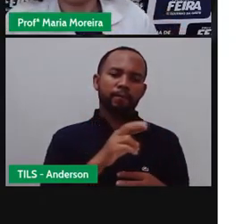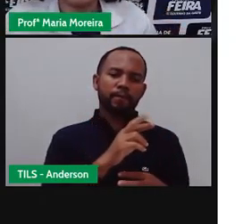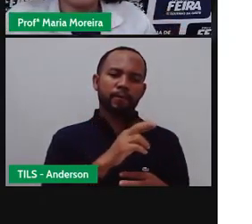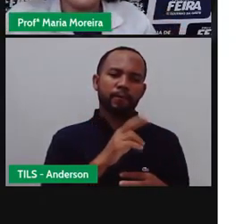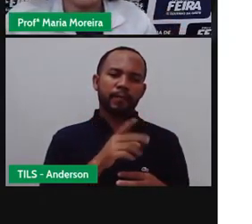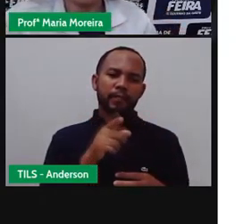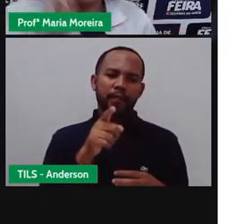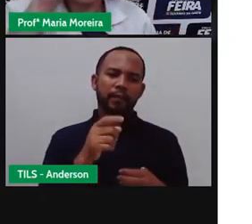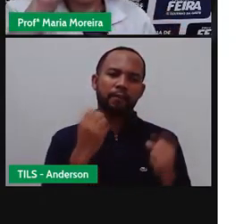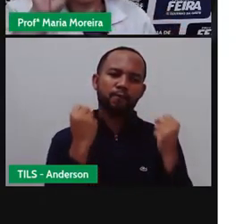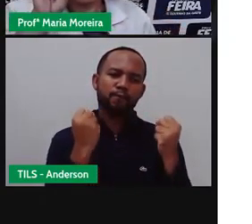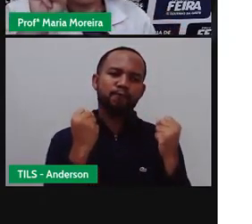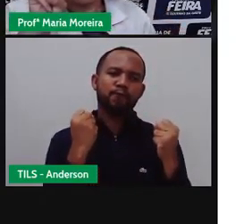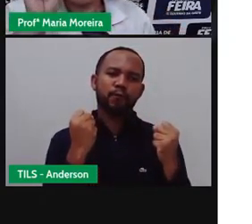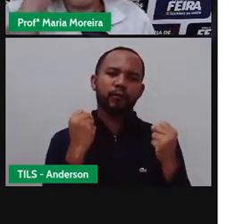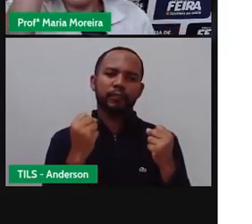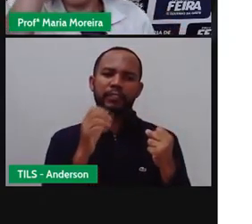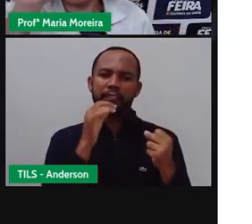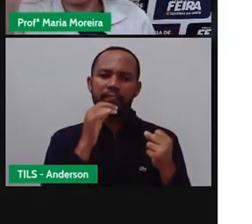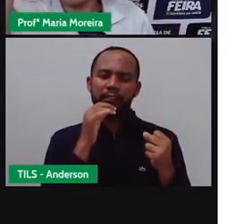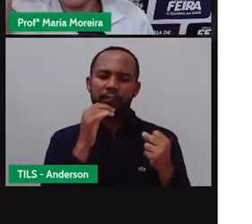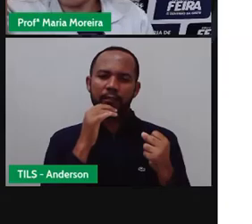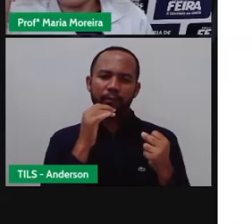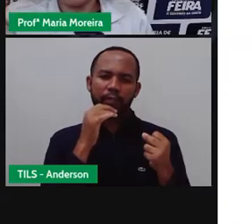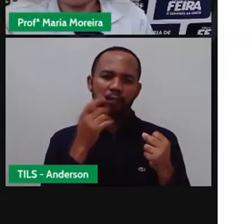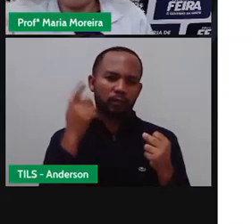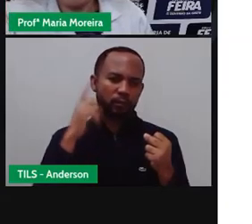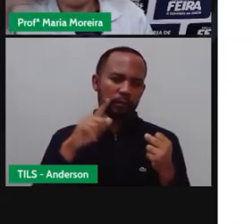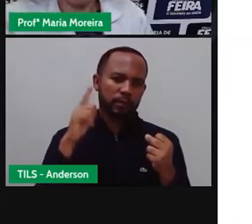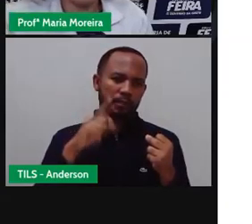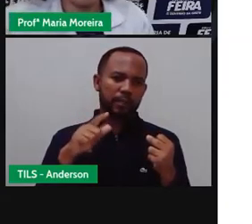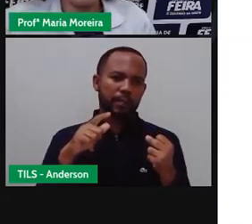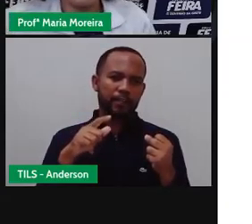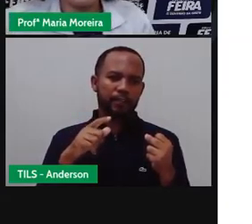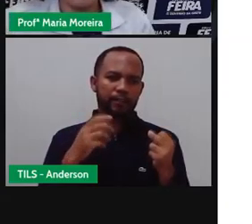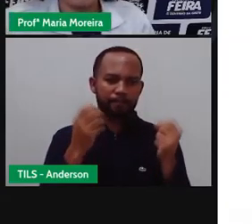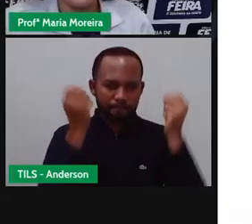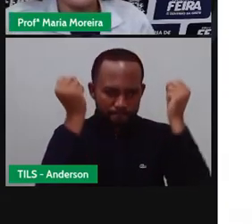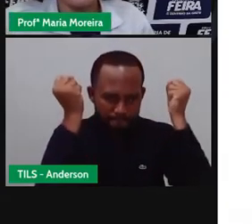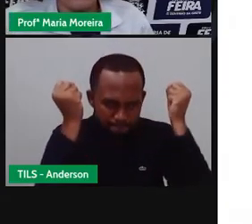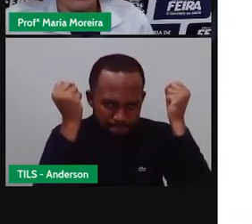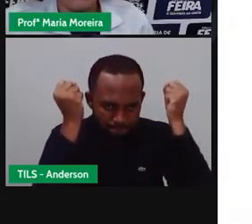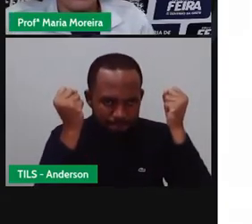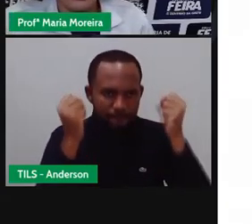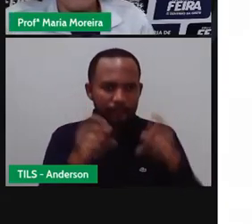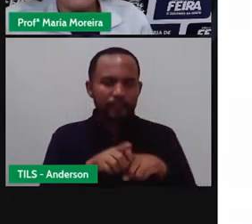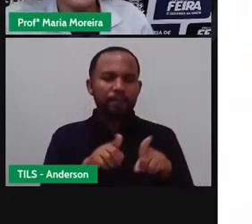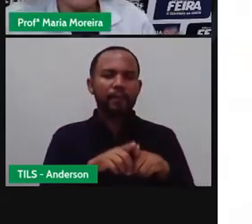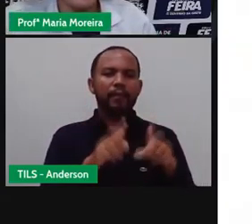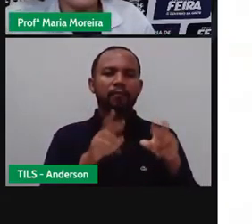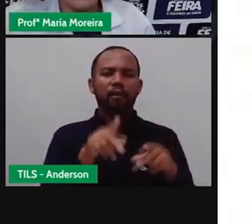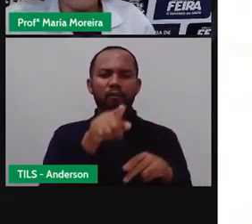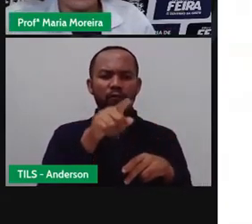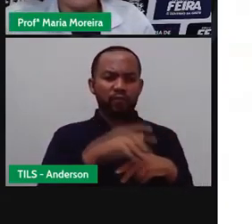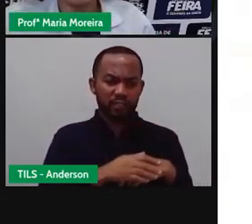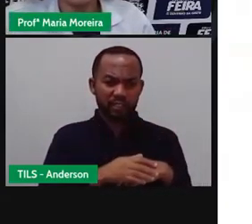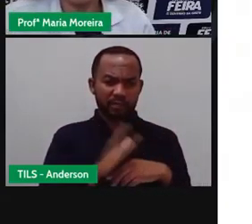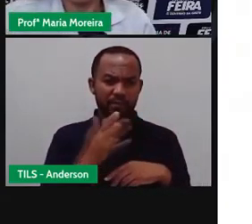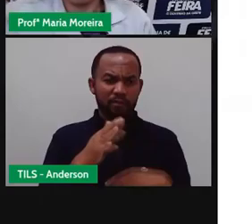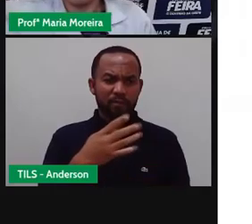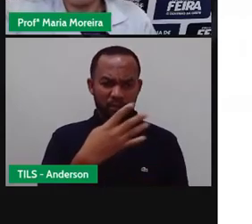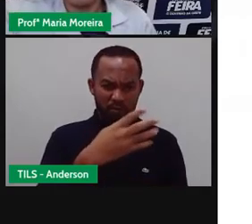100 tem quantos zeros? 2. Pega esses dois zeros aí, ó. Coloca depois do seu peso. Né? Pesa 45